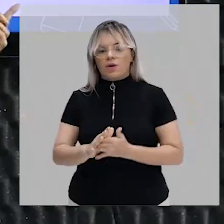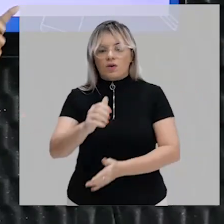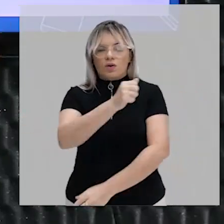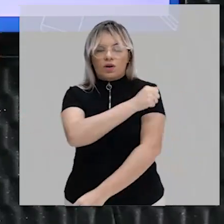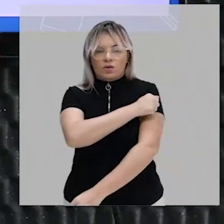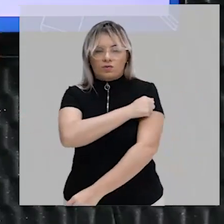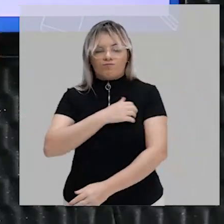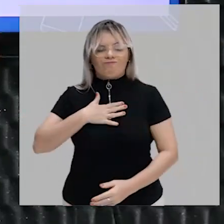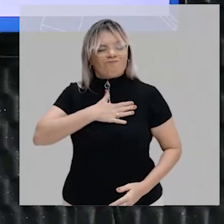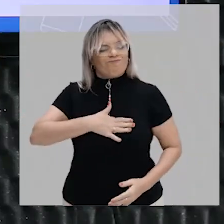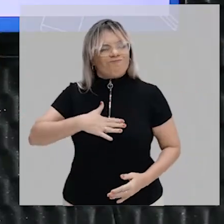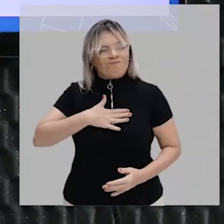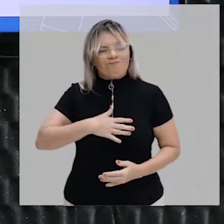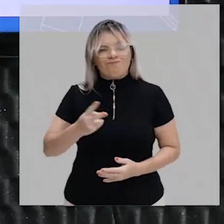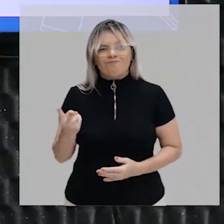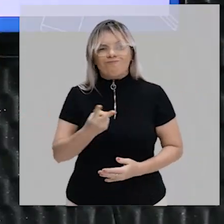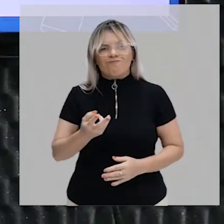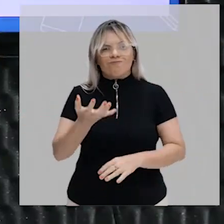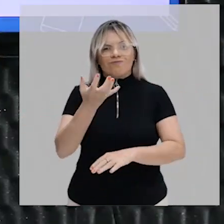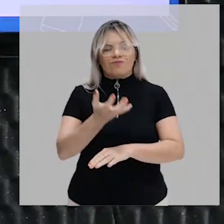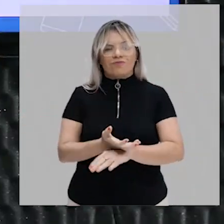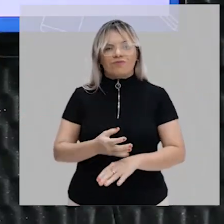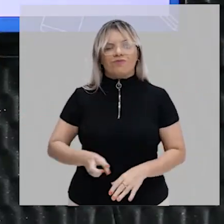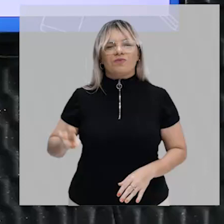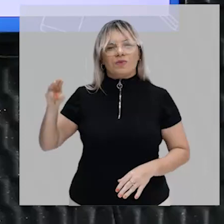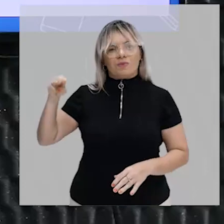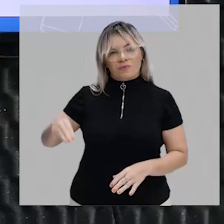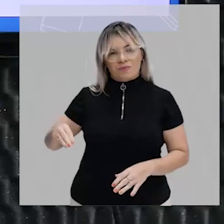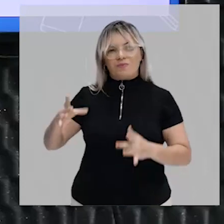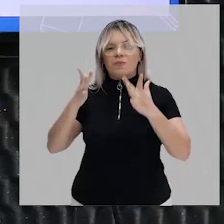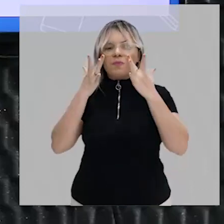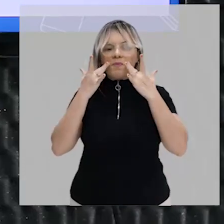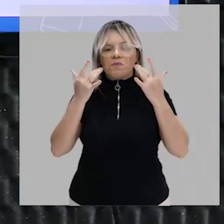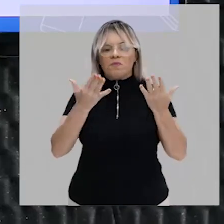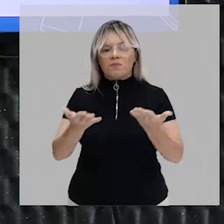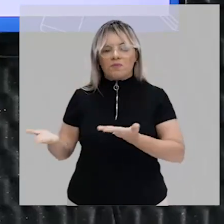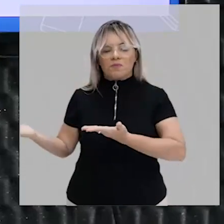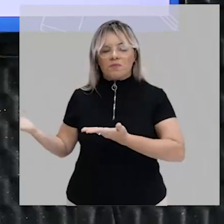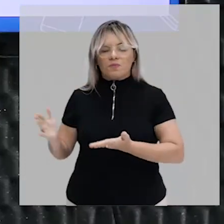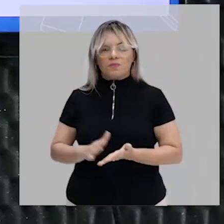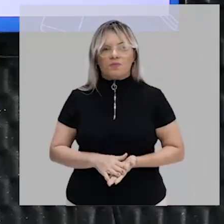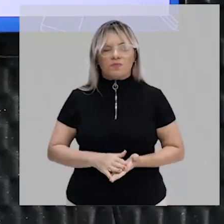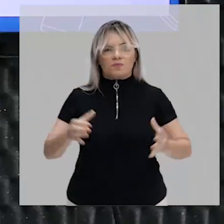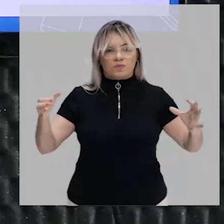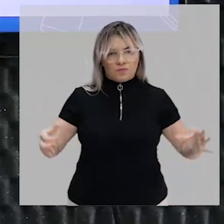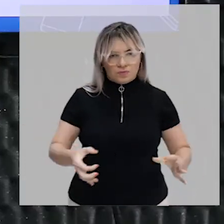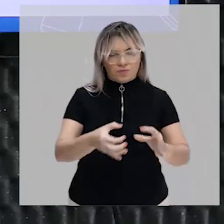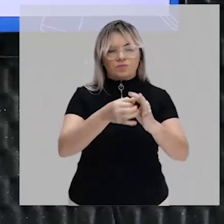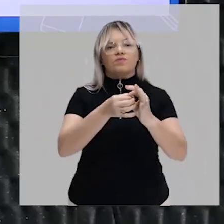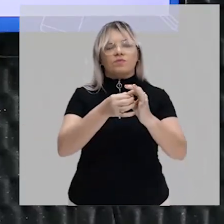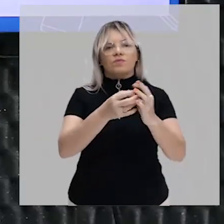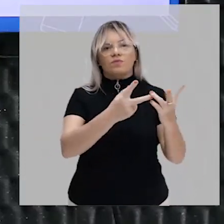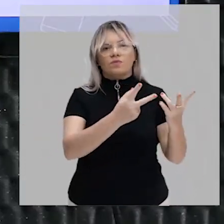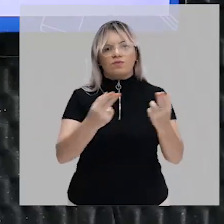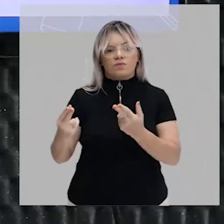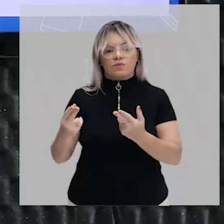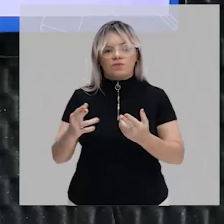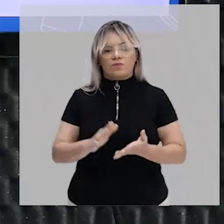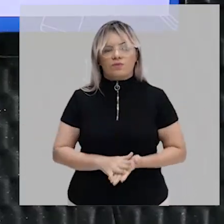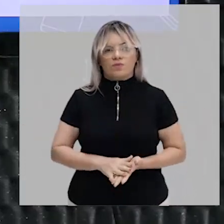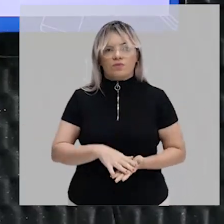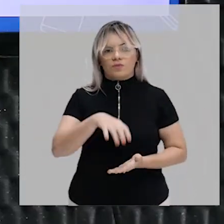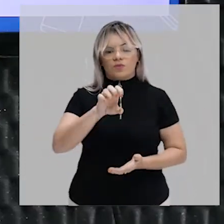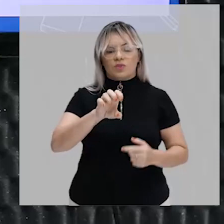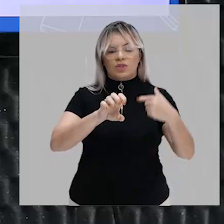2 disciplinas, de matemática e arte, ó, interseção. Então, conectivo E,